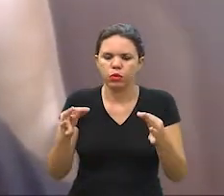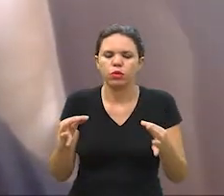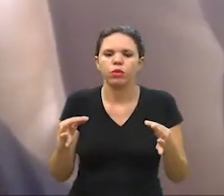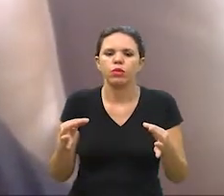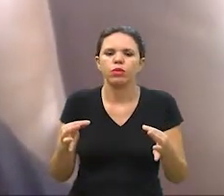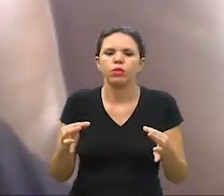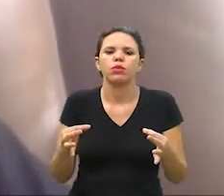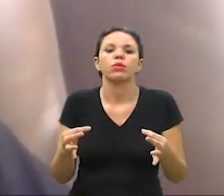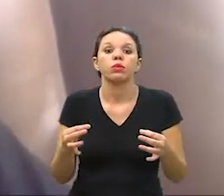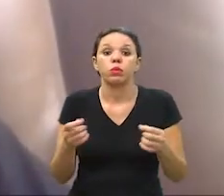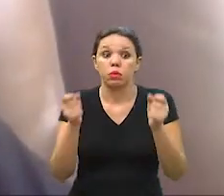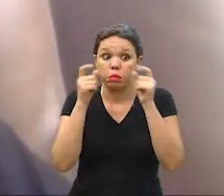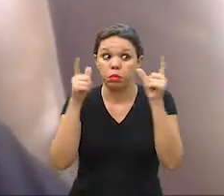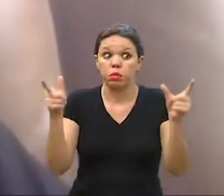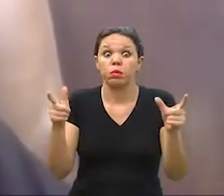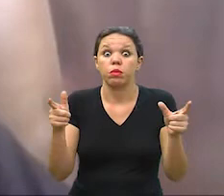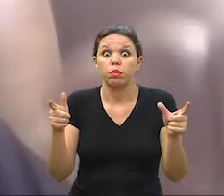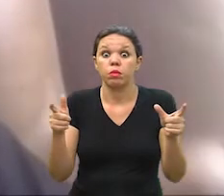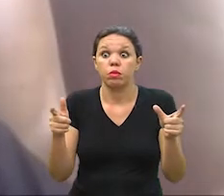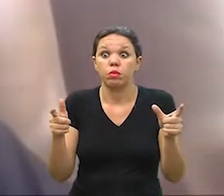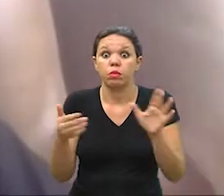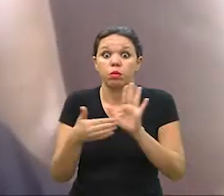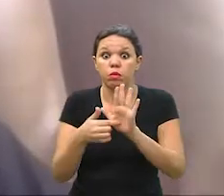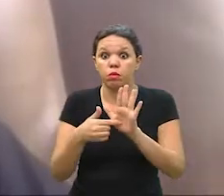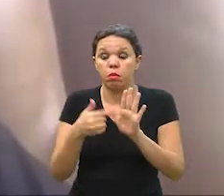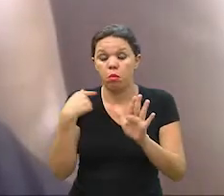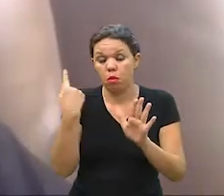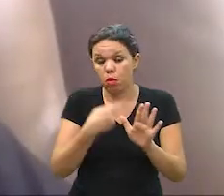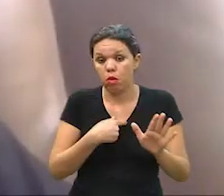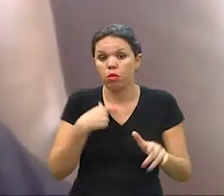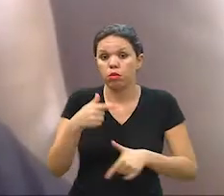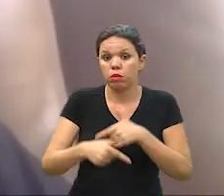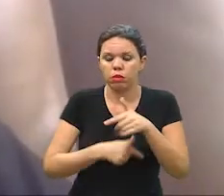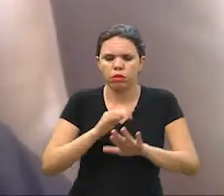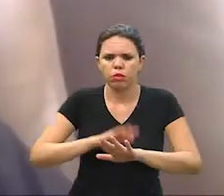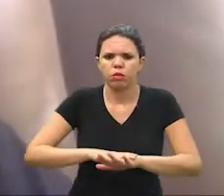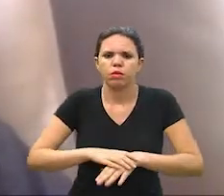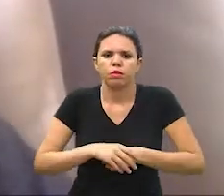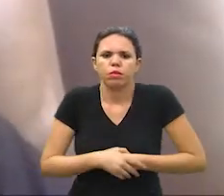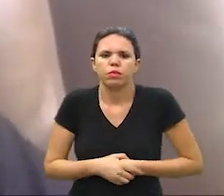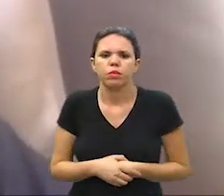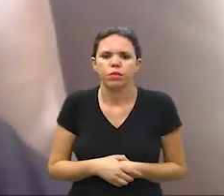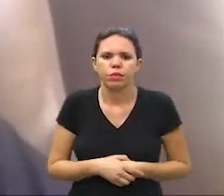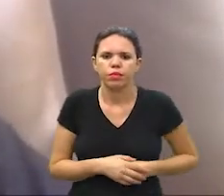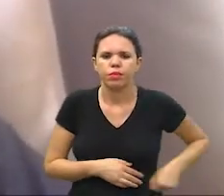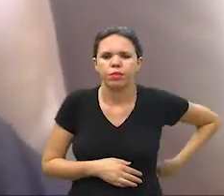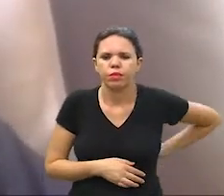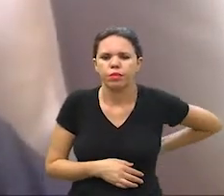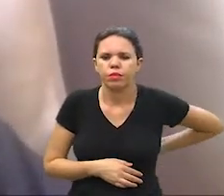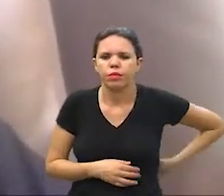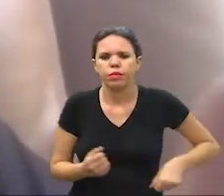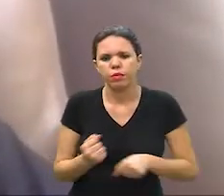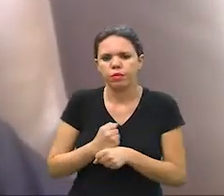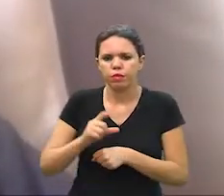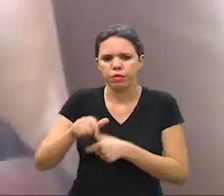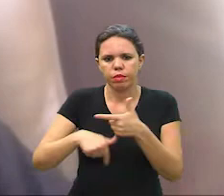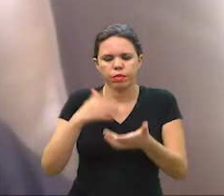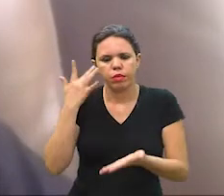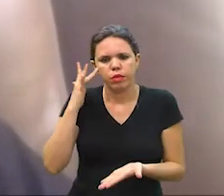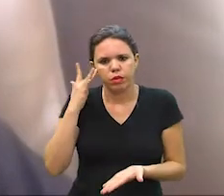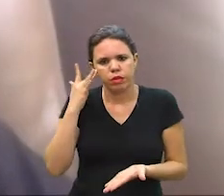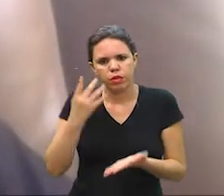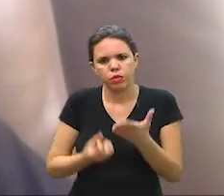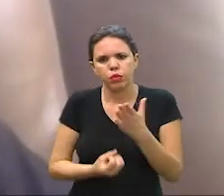bandeira vermelha que está batendo e que talvez a gente possa trabalhar um pouco em cima dela. Passaram-se alguns anos, mas eu acho que